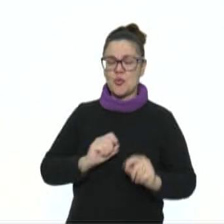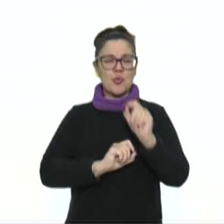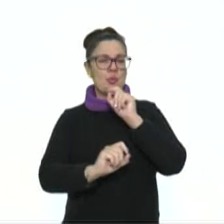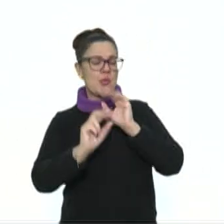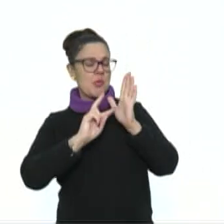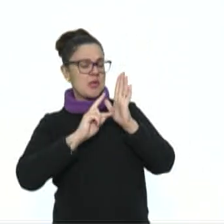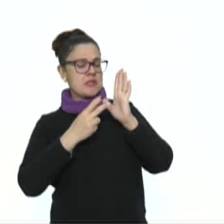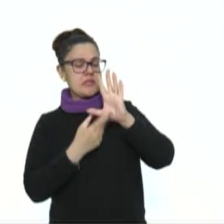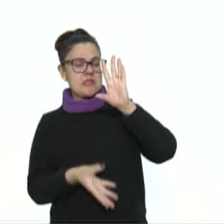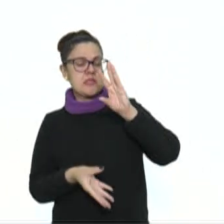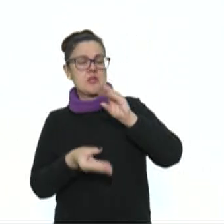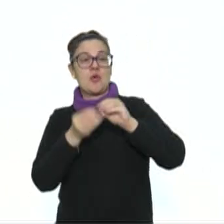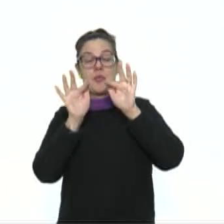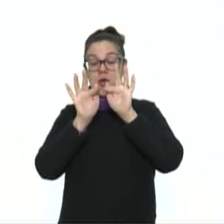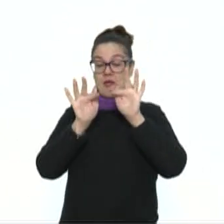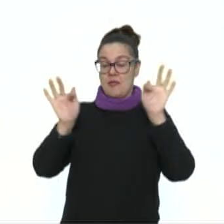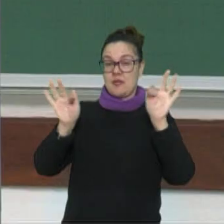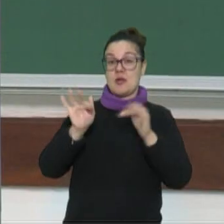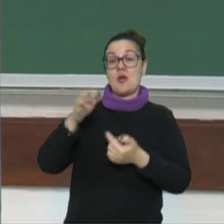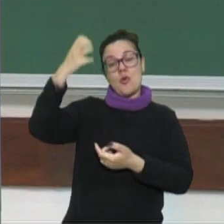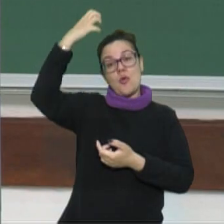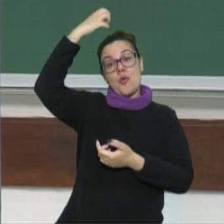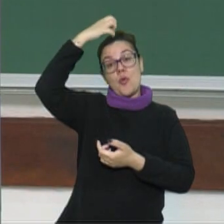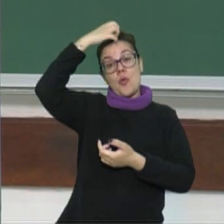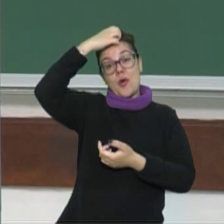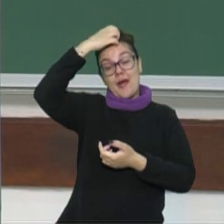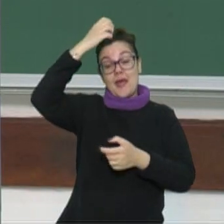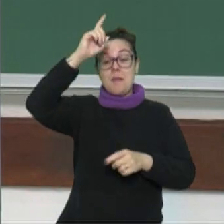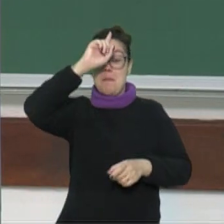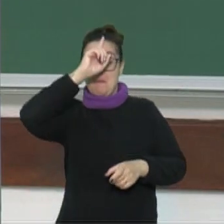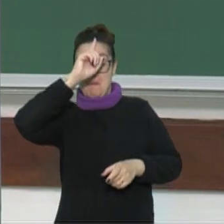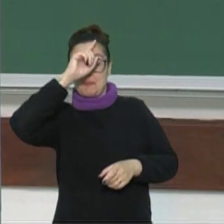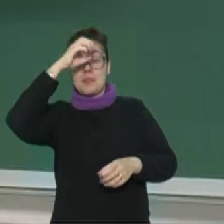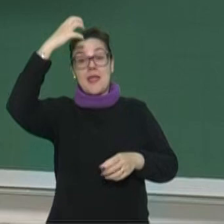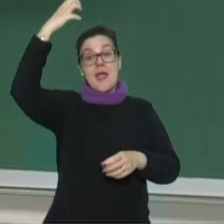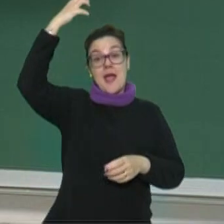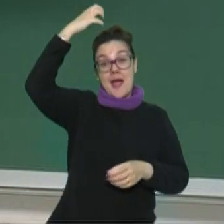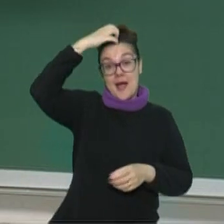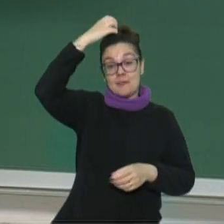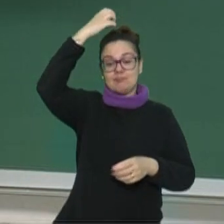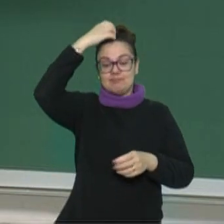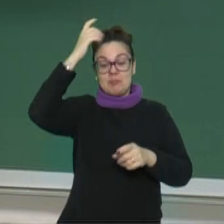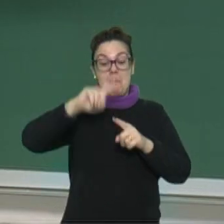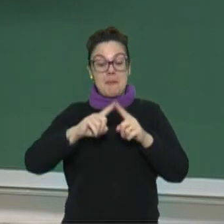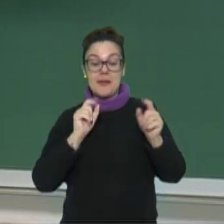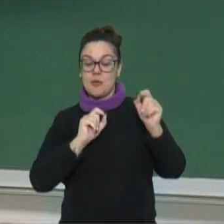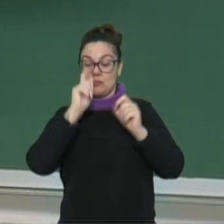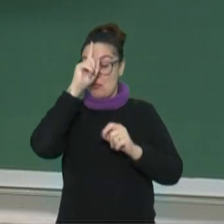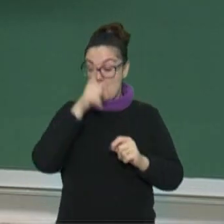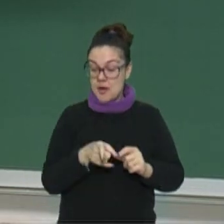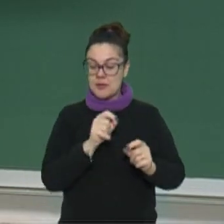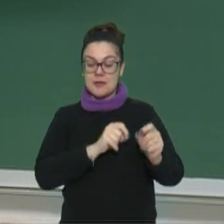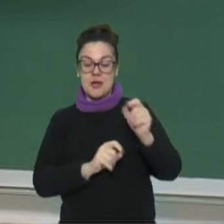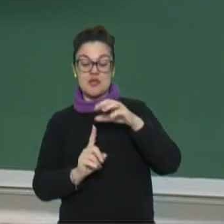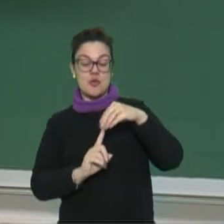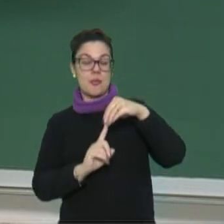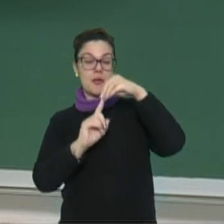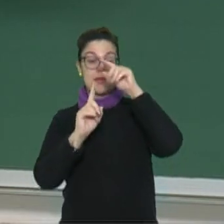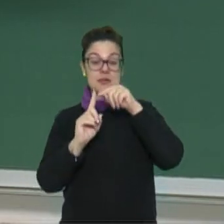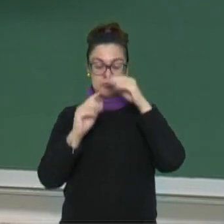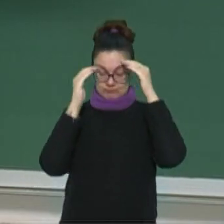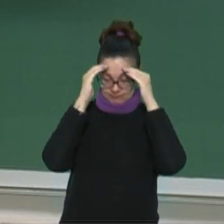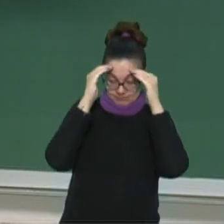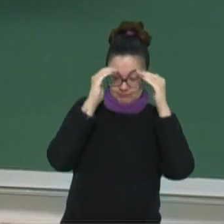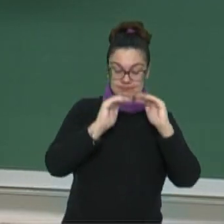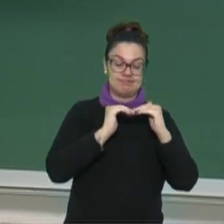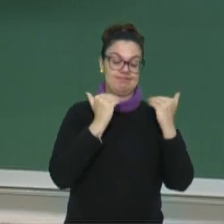podemos resumir numa frase em que o rei reina, mas não governa. Quem governa é o parlamento. O rei ele passa a ser uma figura que tem que